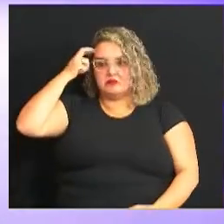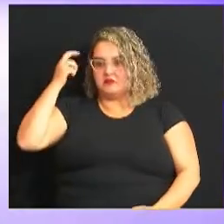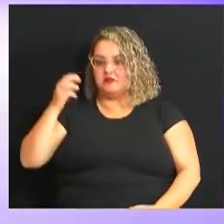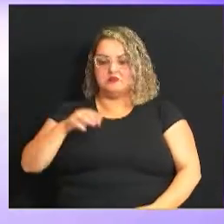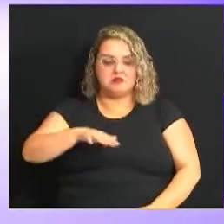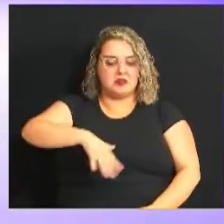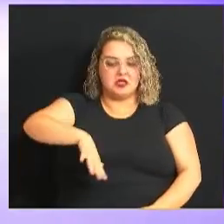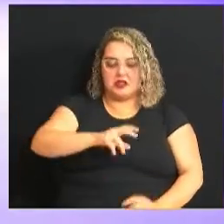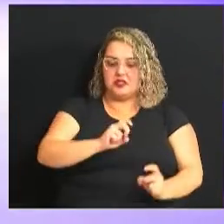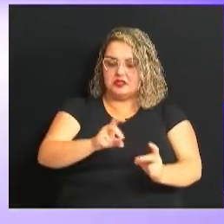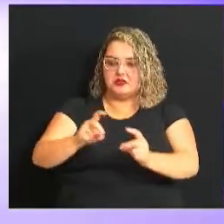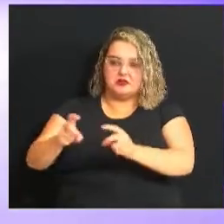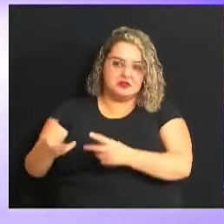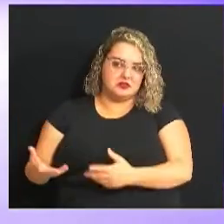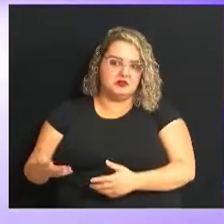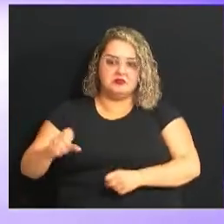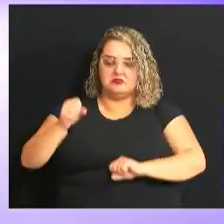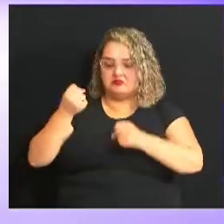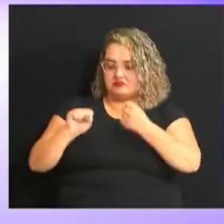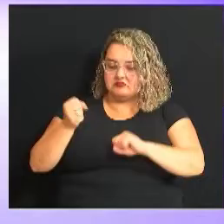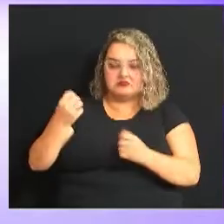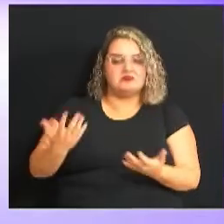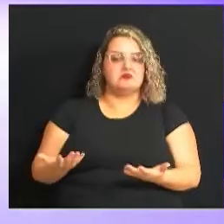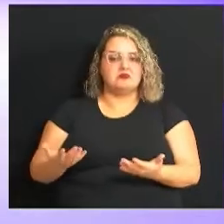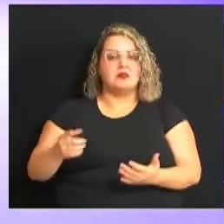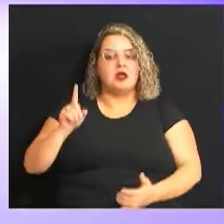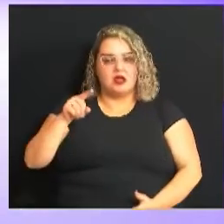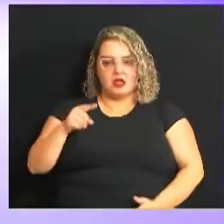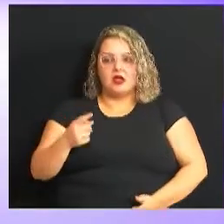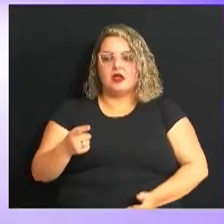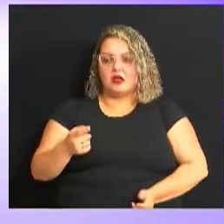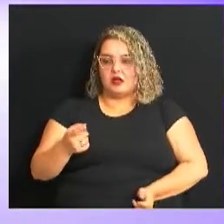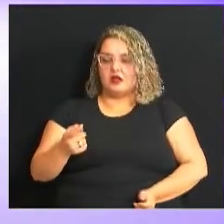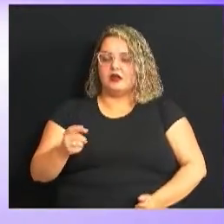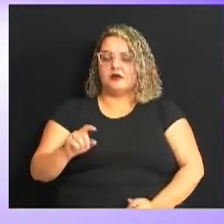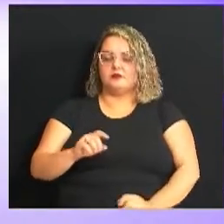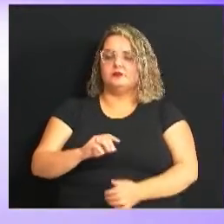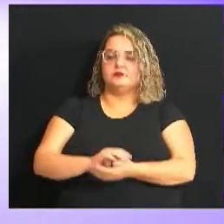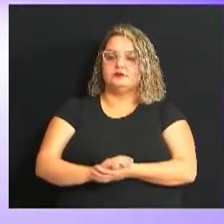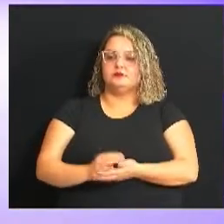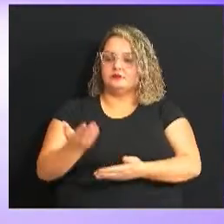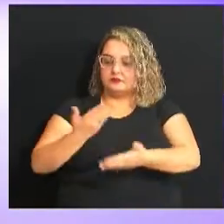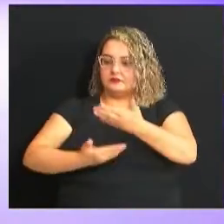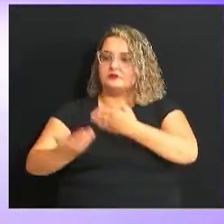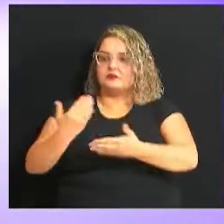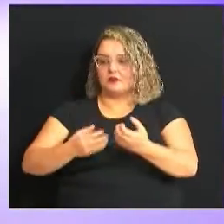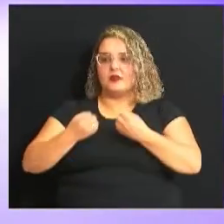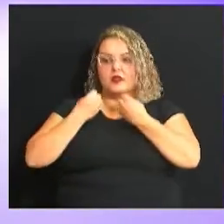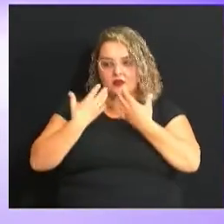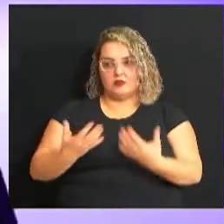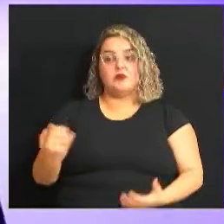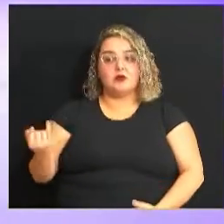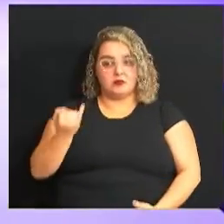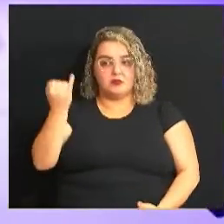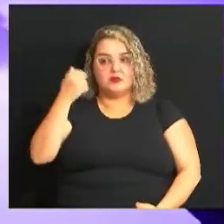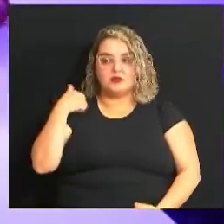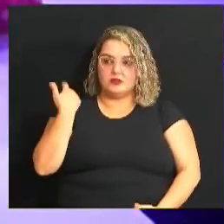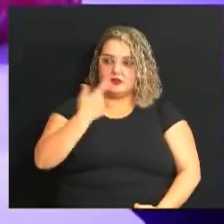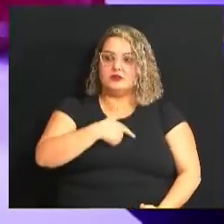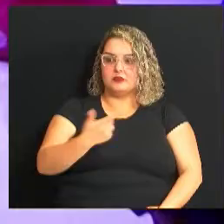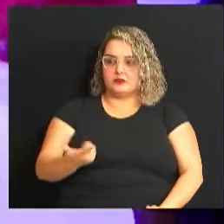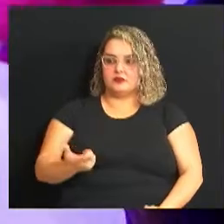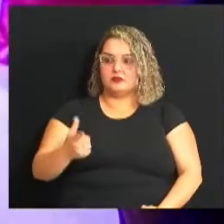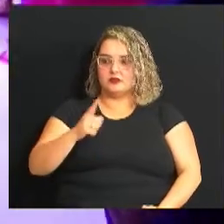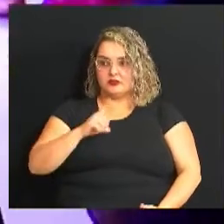comercial, seja na área industrial. Então essa interatividade é muito boa, é muito importante para nós, que